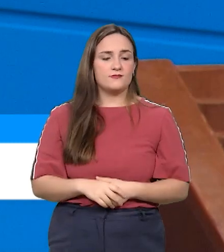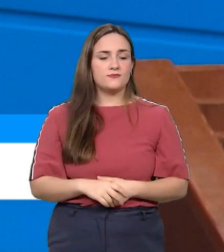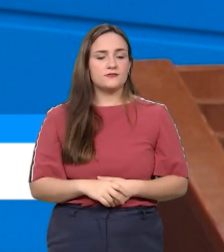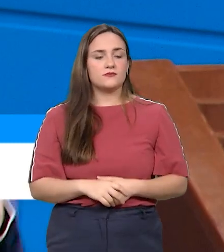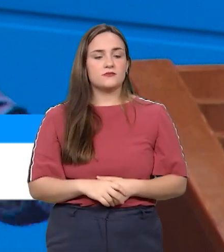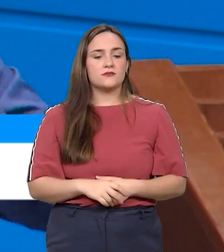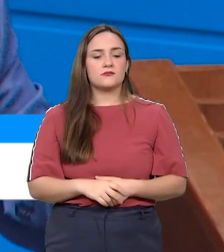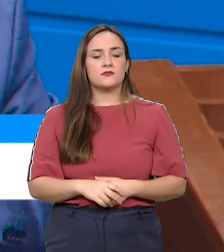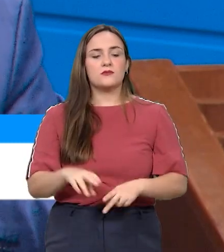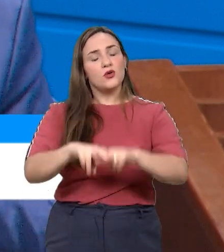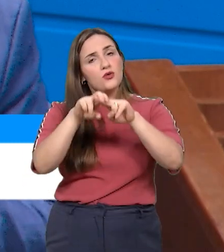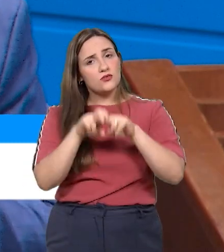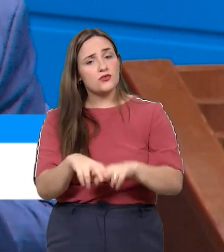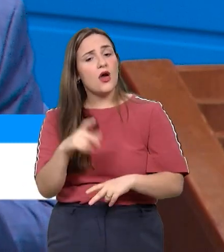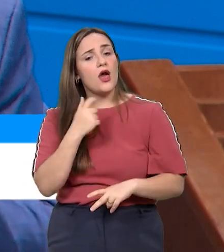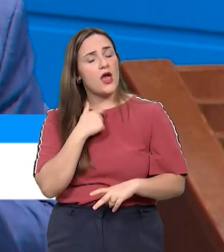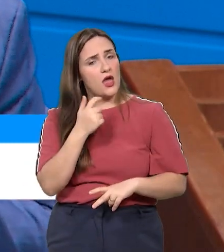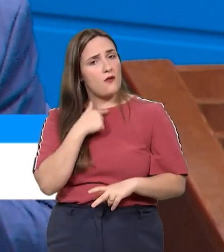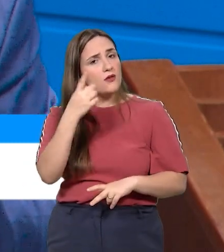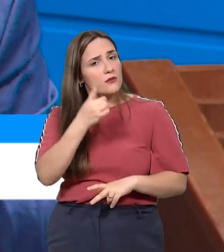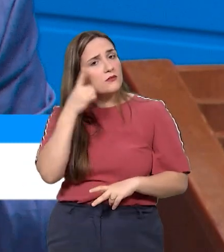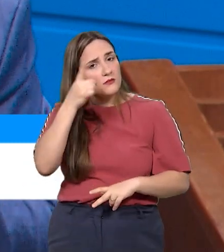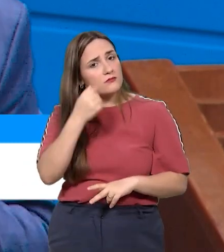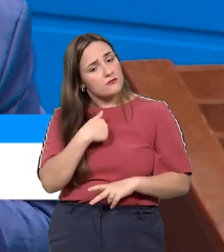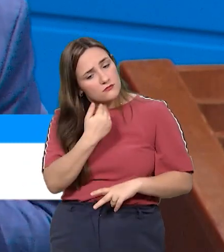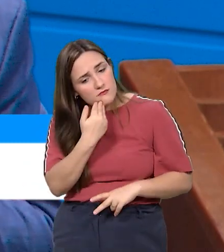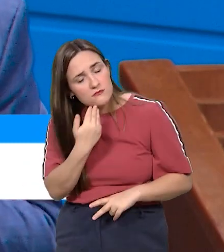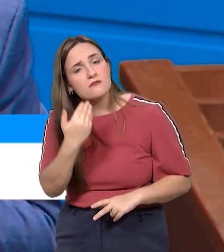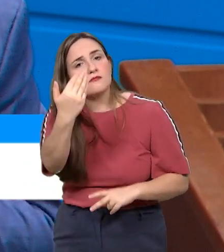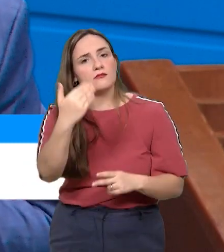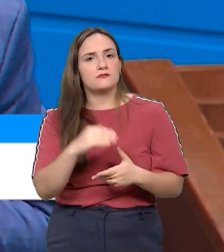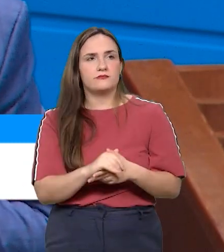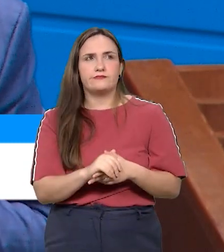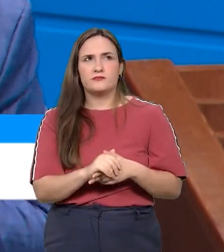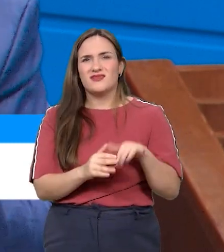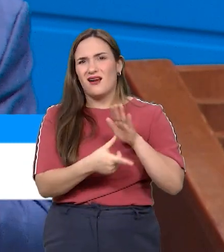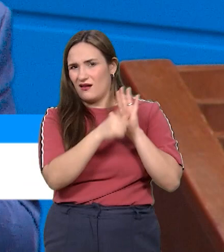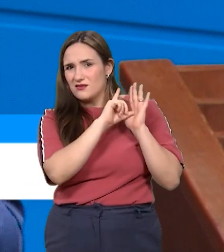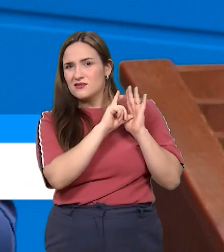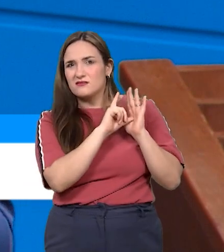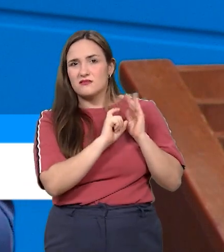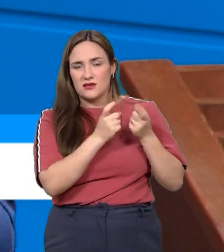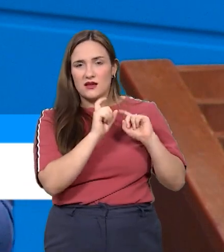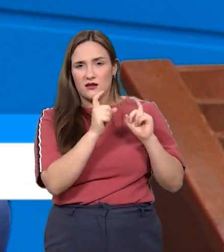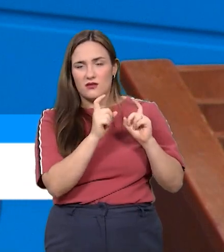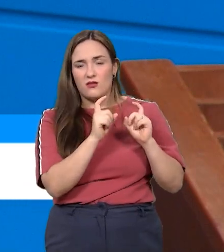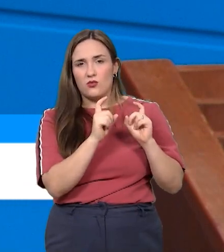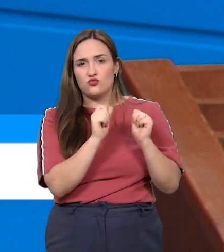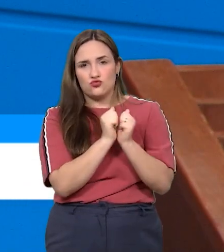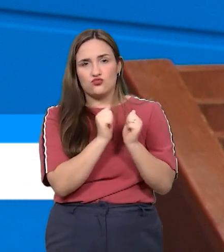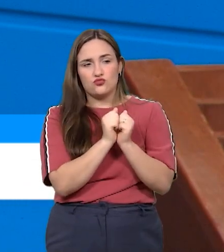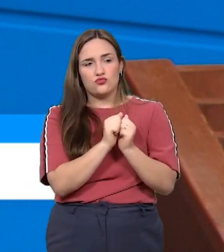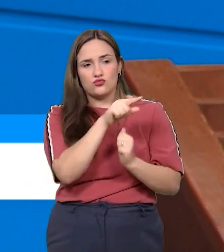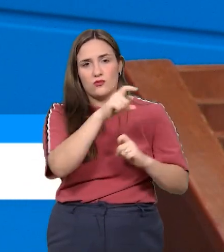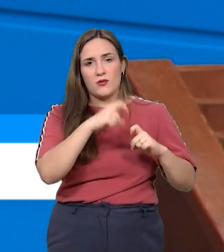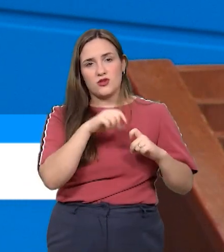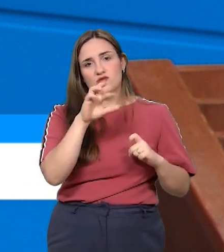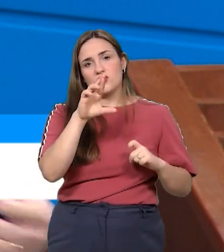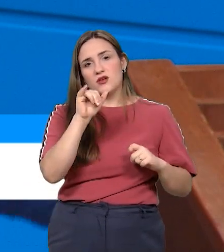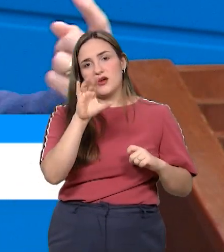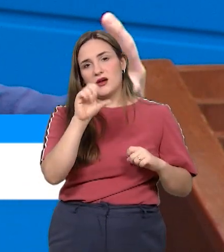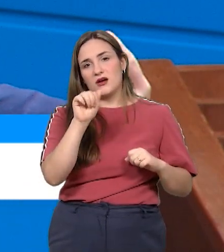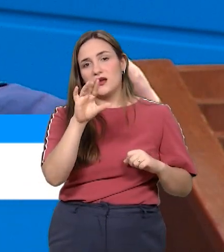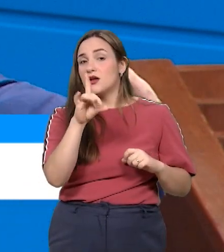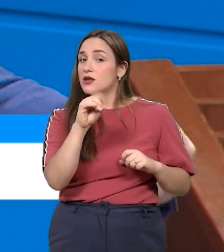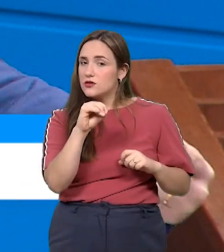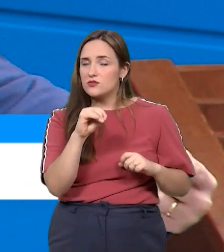Estado. Então, esse parlamentar fez um pedido anterior à reunião do doutor Ricardo Ayashi